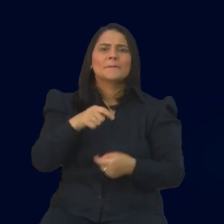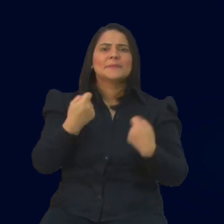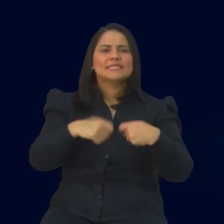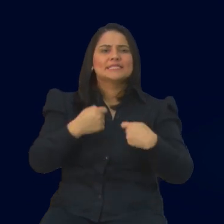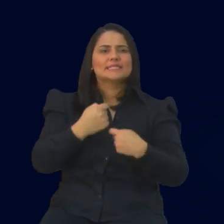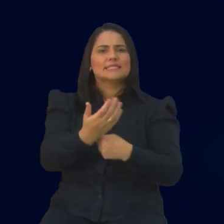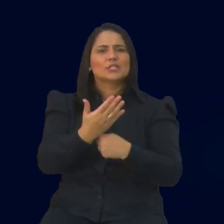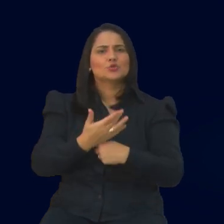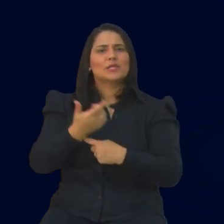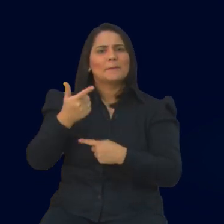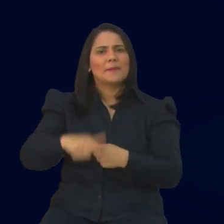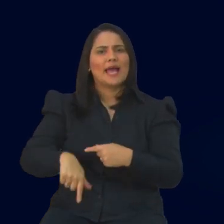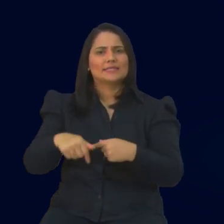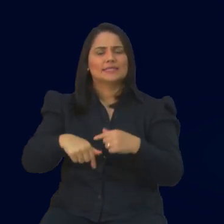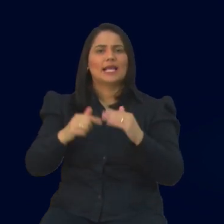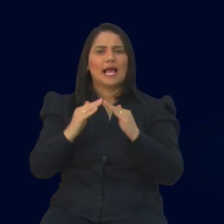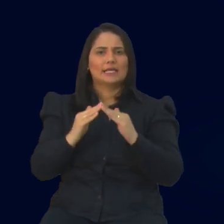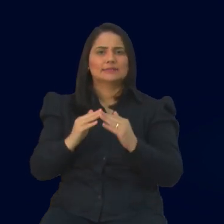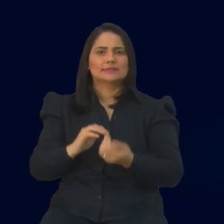aqui em casa.